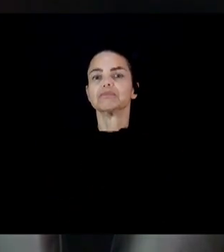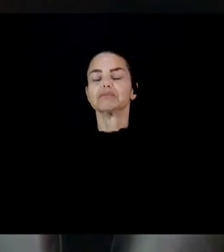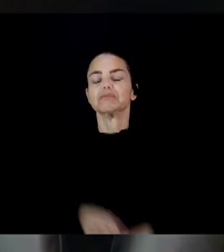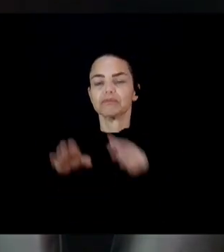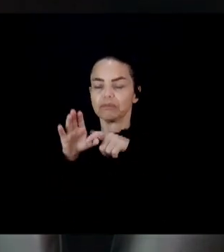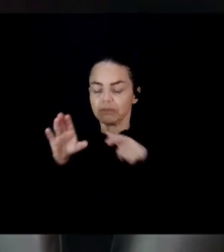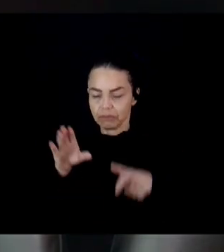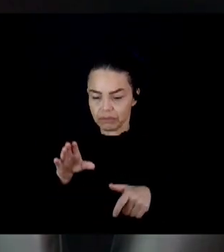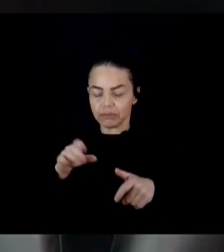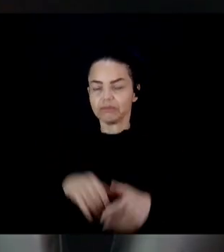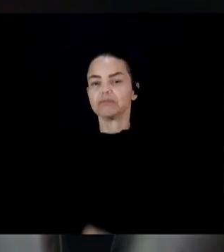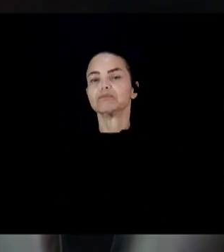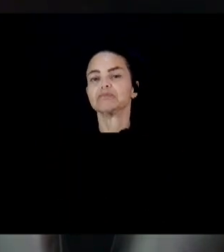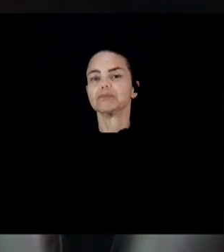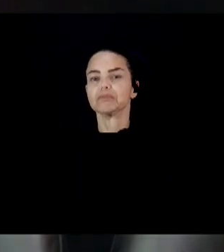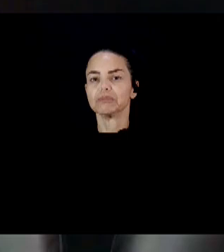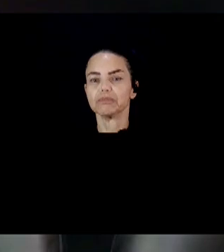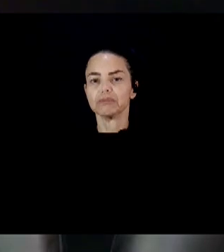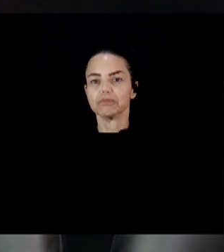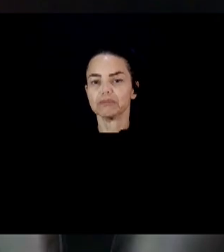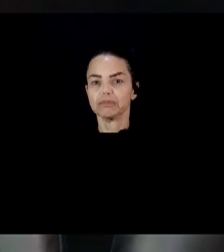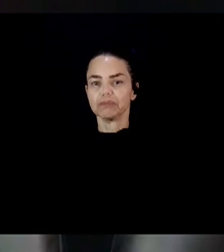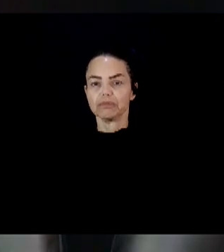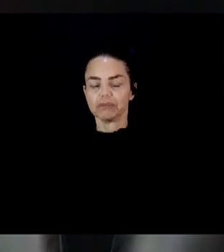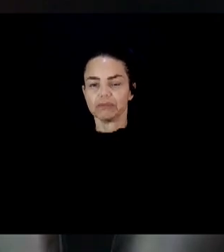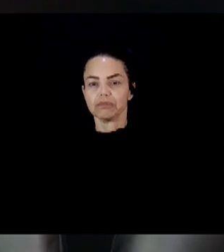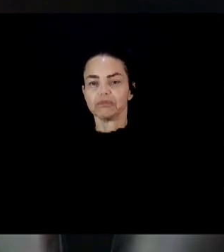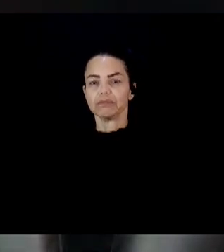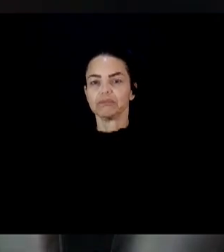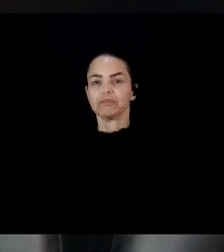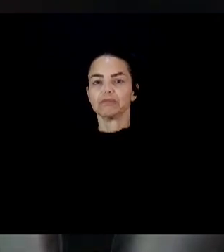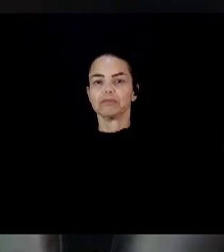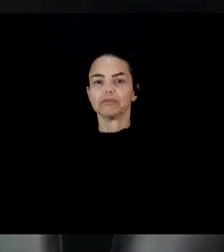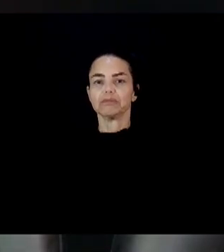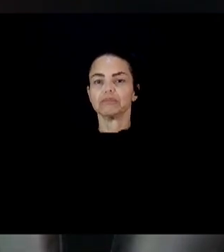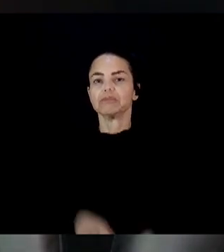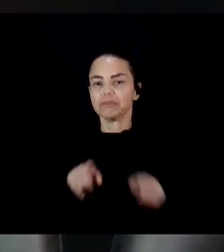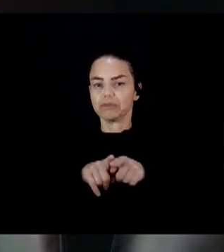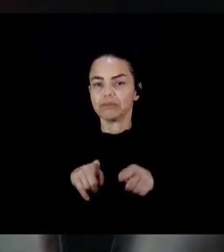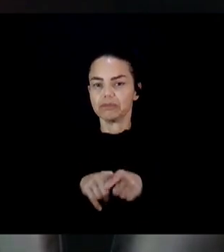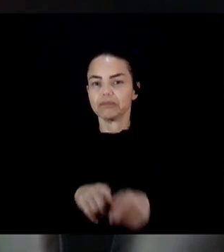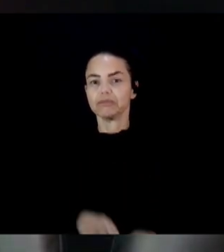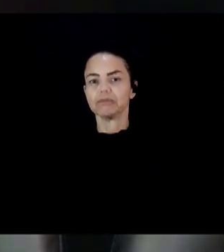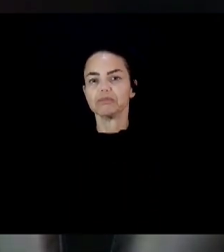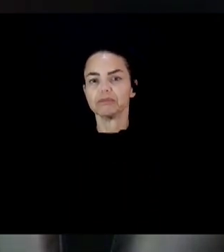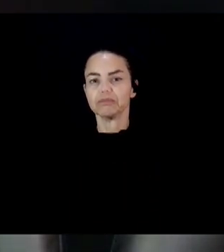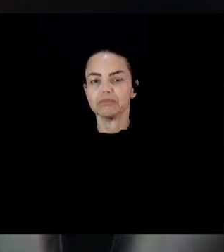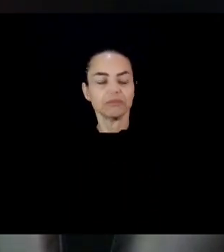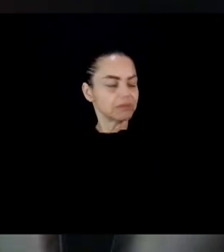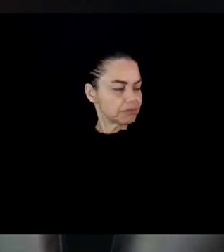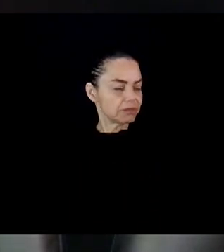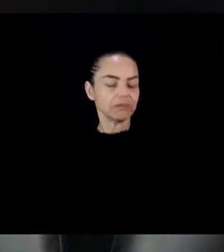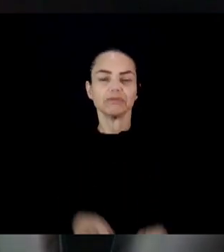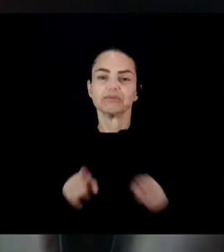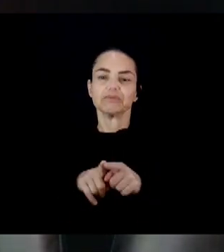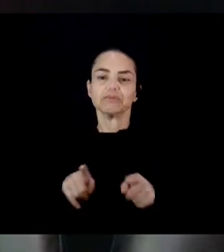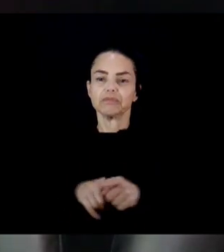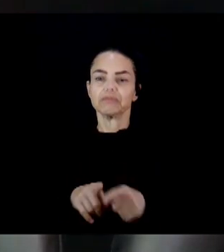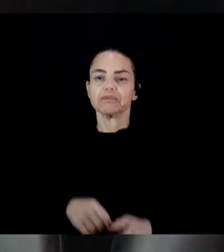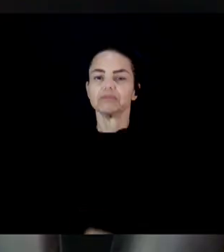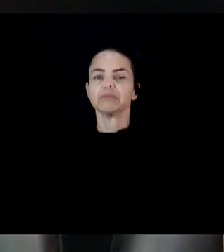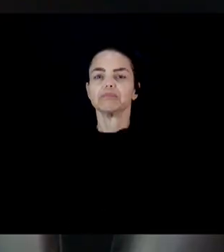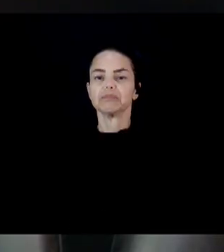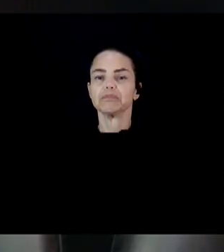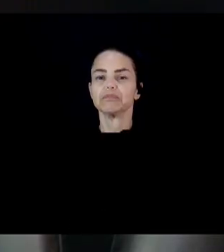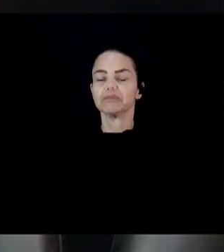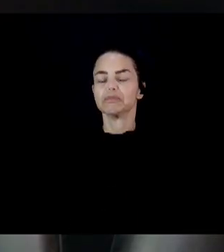autonomia, de emocional também, emocional também, de